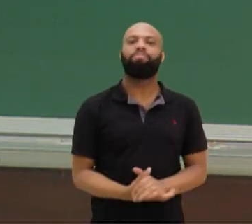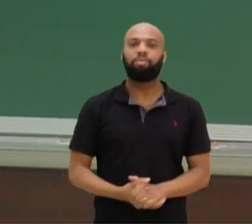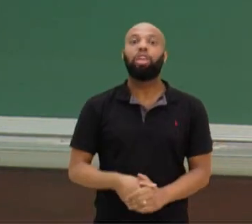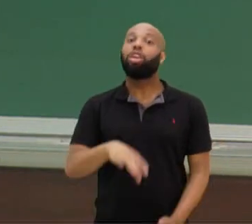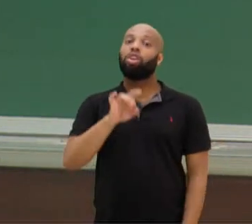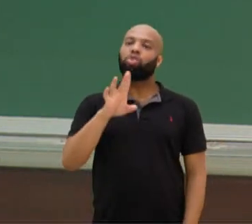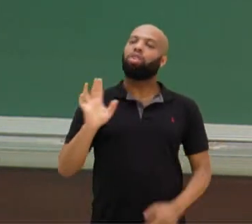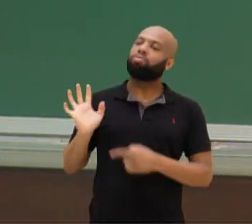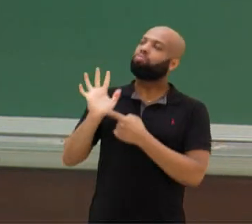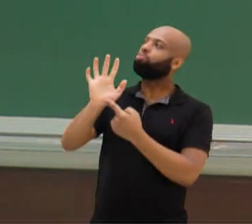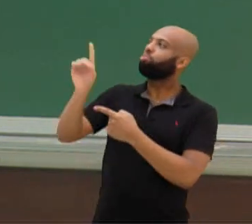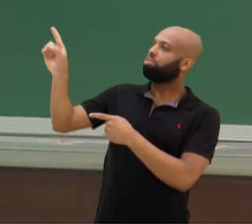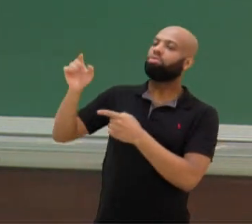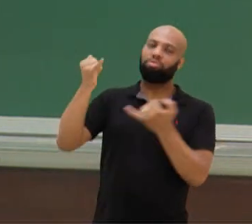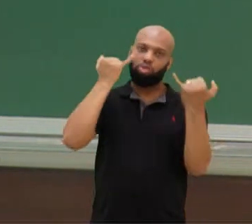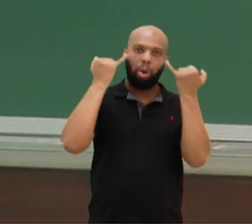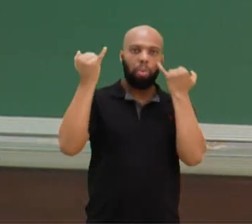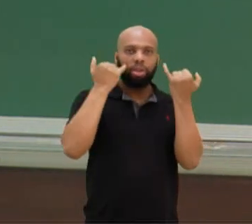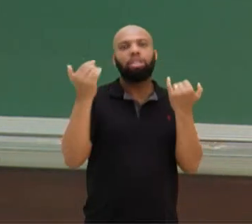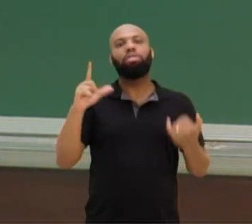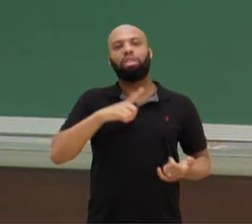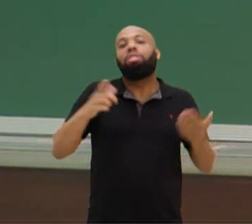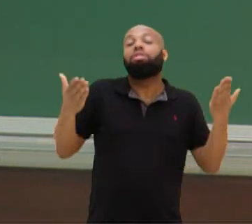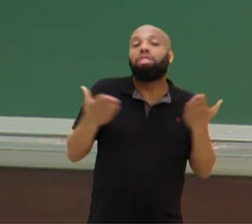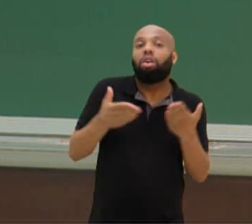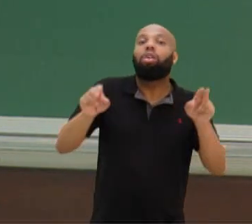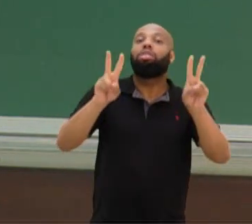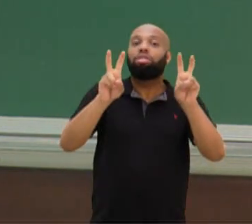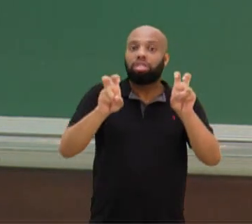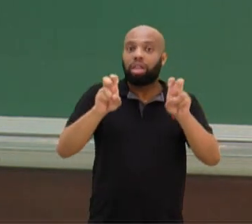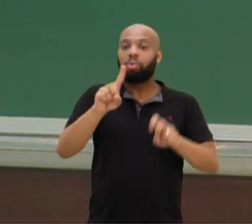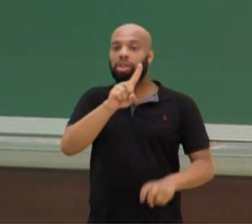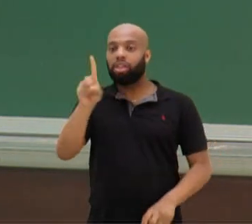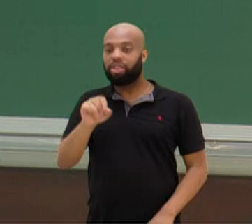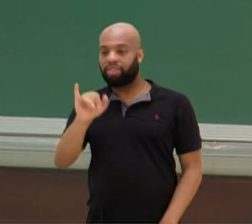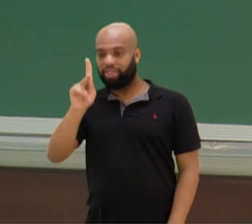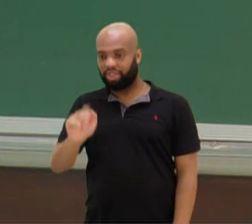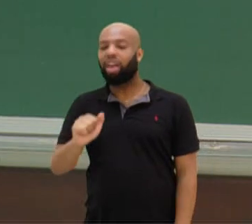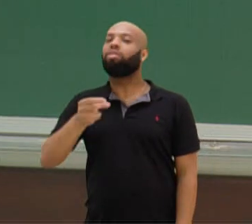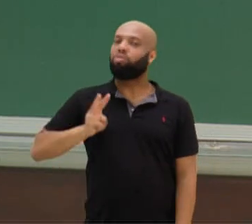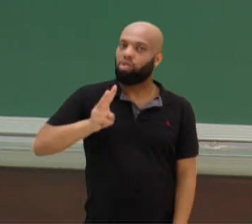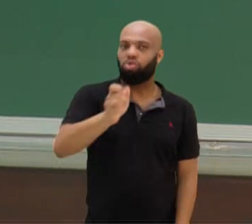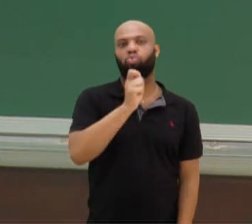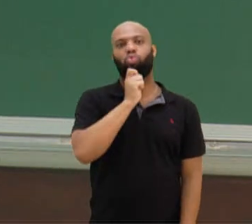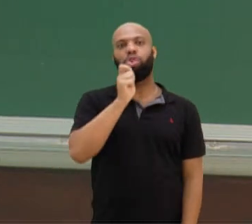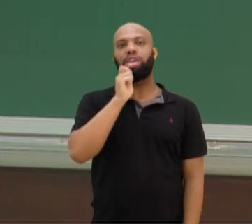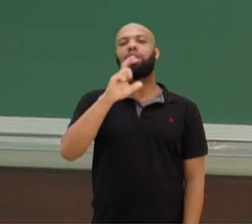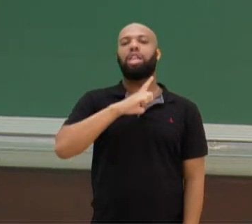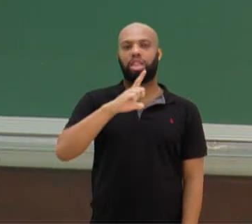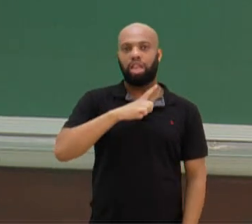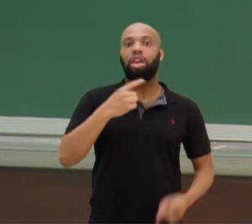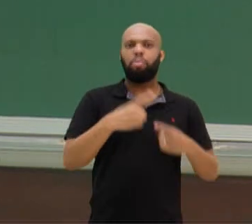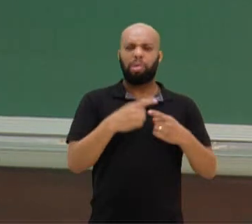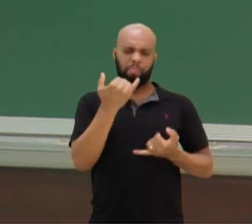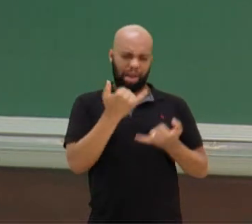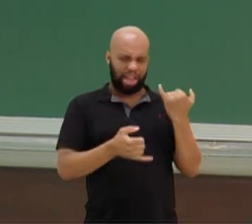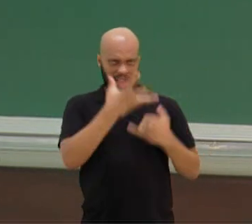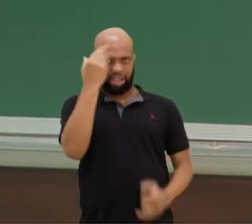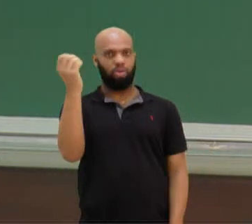trouxe para vocês uma notícia fresquinha para vocês verem que o assunto Zika ainda é importante, ainda é abordado bastante, apesar de parecer que ficou